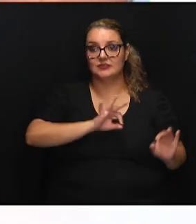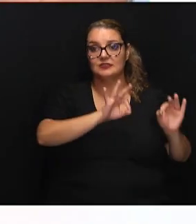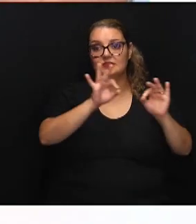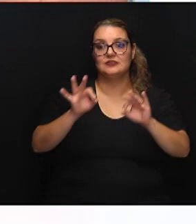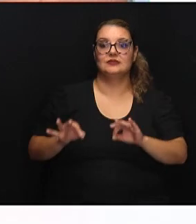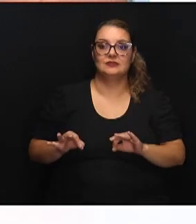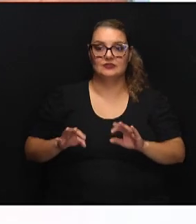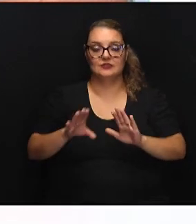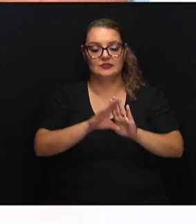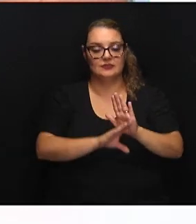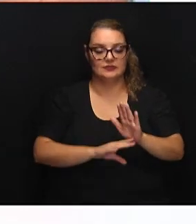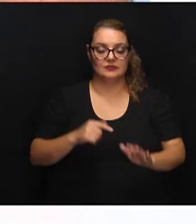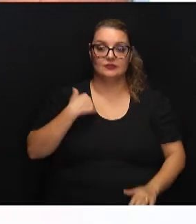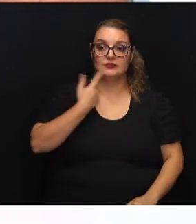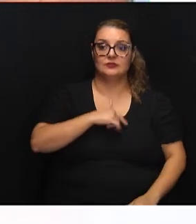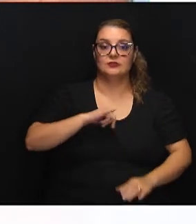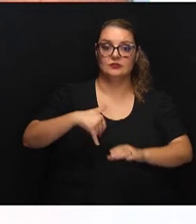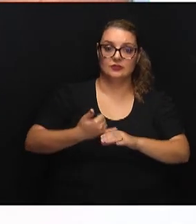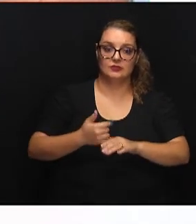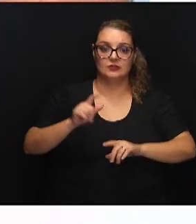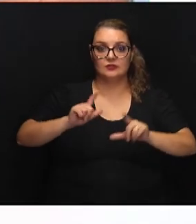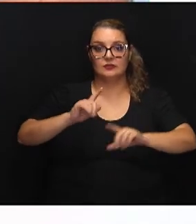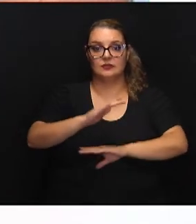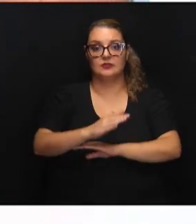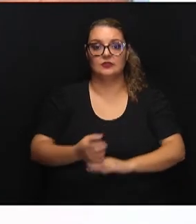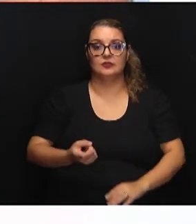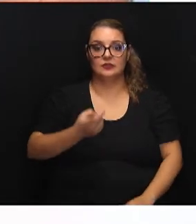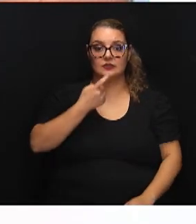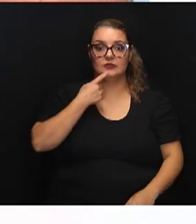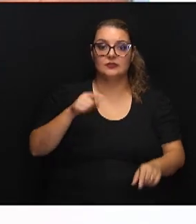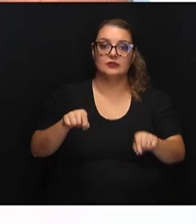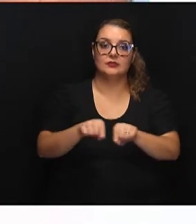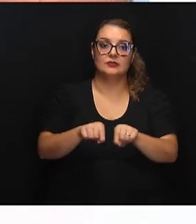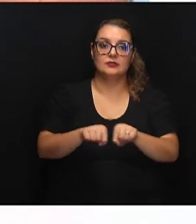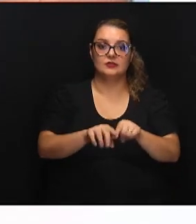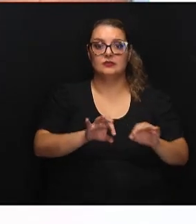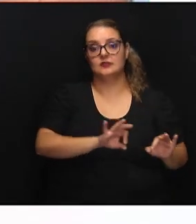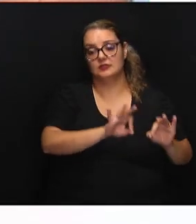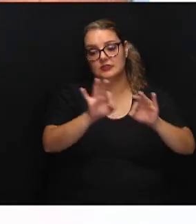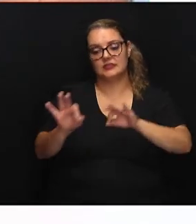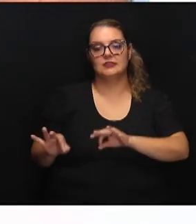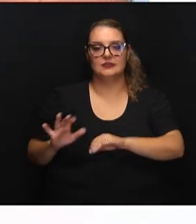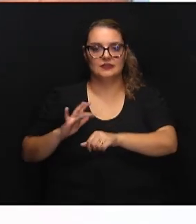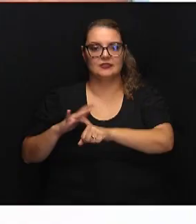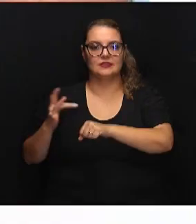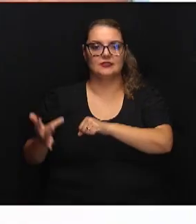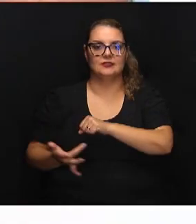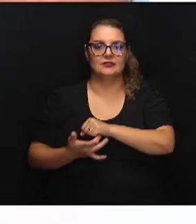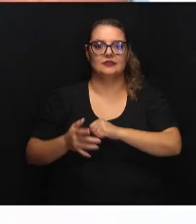nossa programação no YouTube, TV Câmara Campinas e também de nos seguir nas redes sociais,